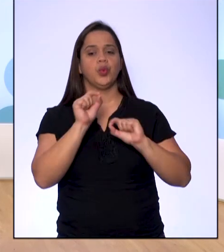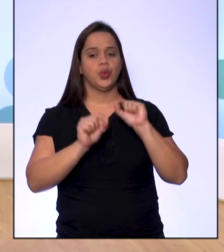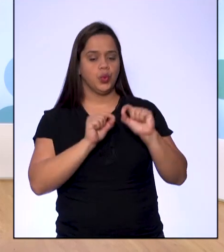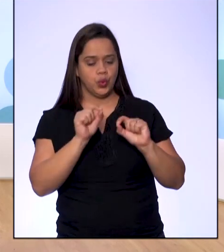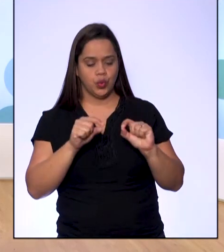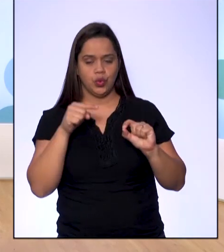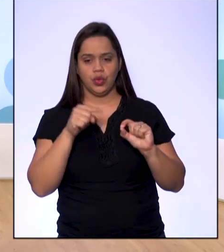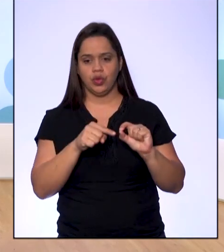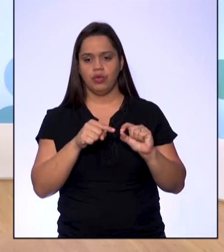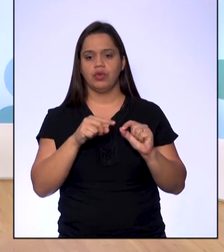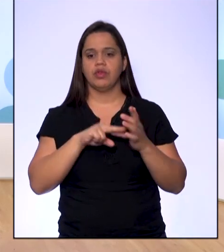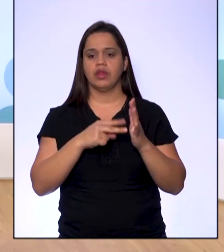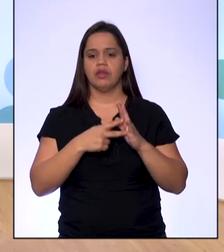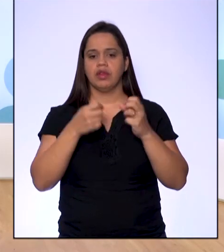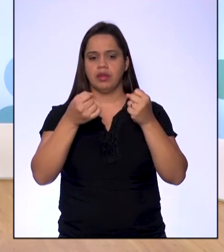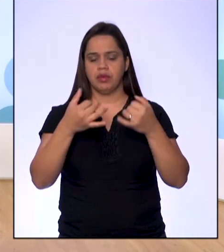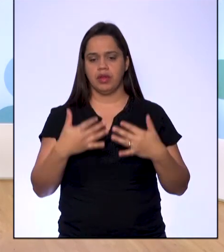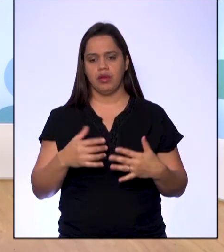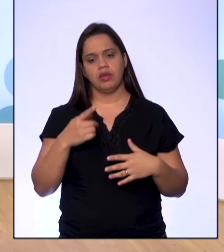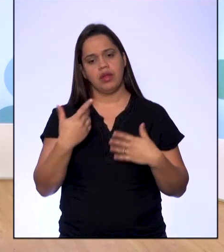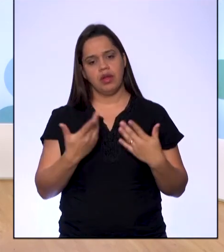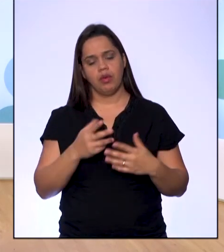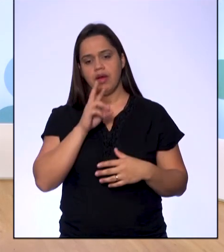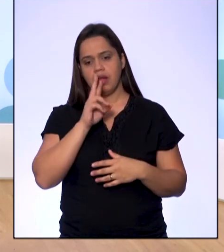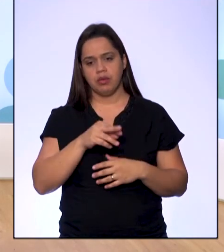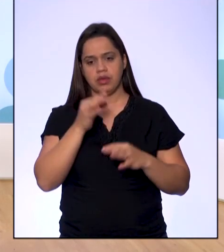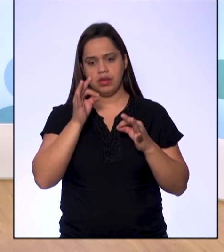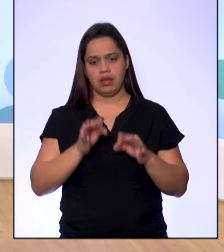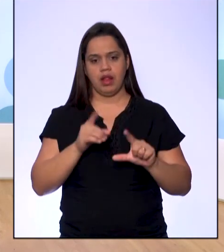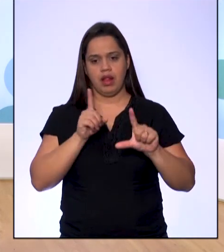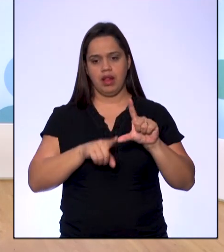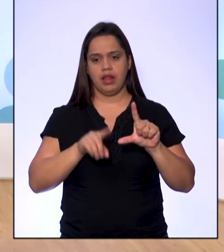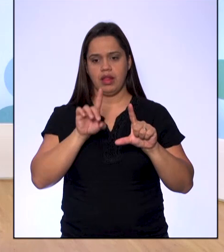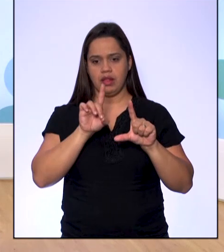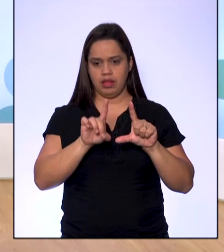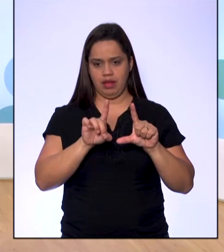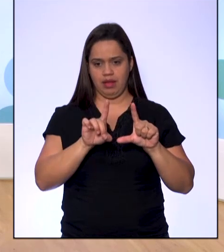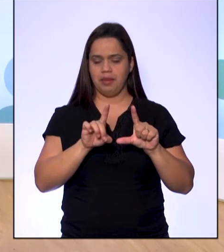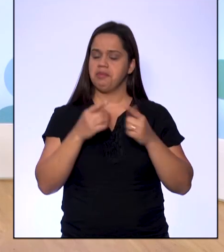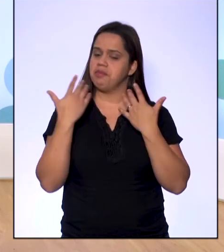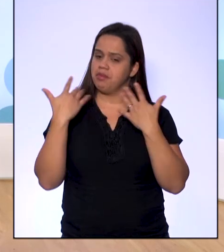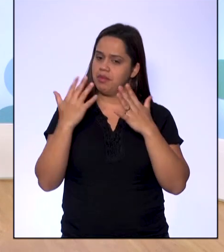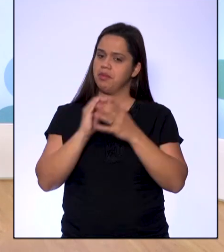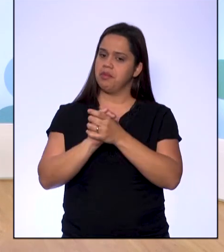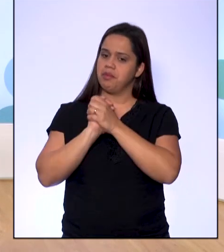é a explicação. Então, desta forma, vocês acertaram. Parabéns, vocês